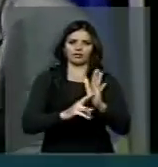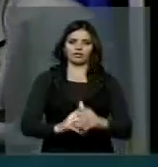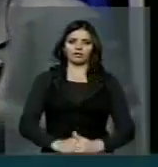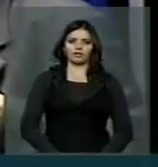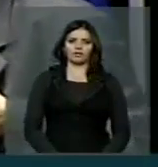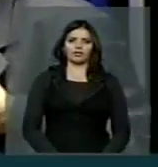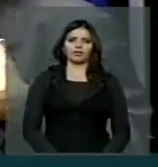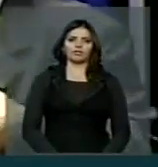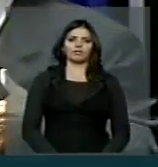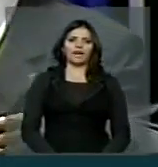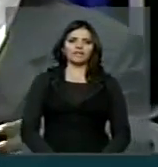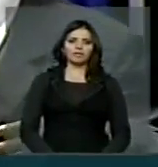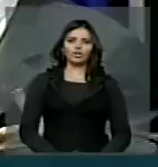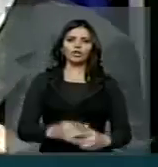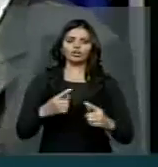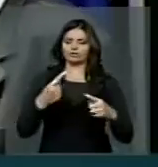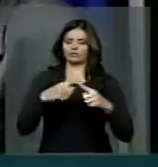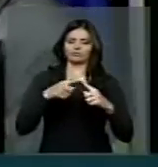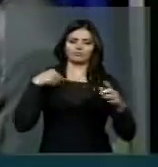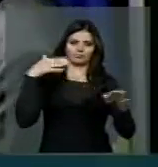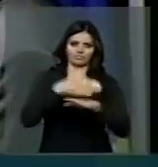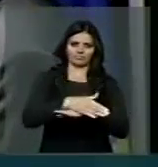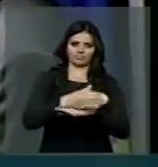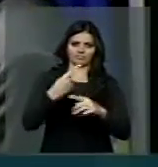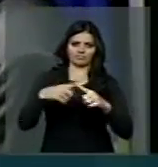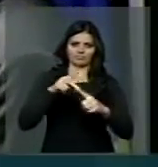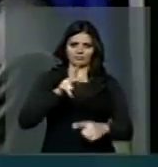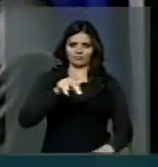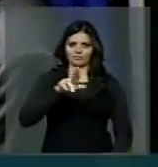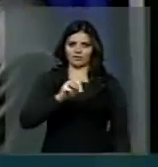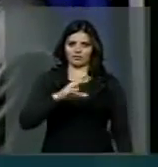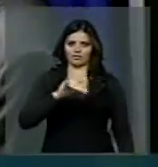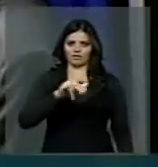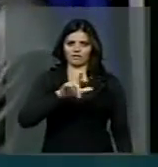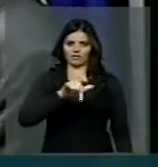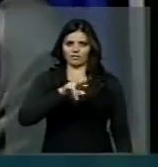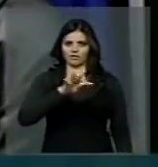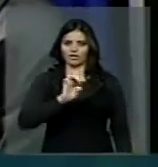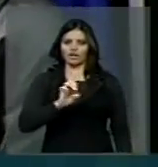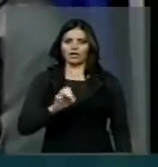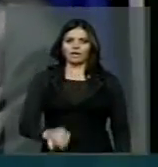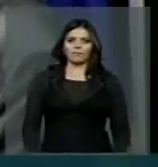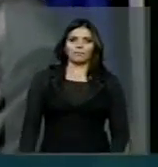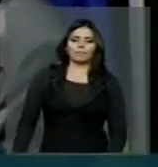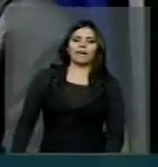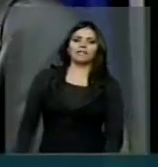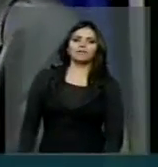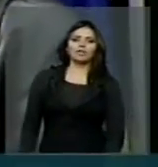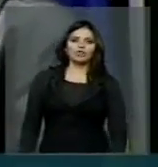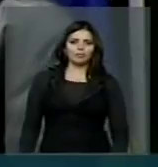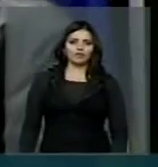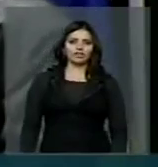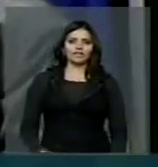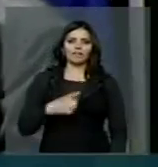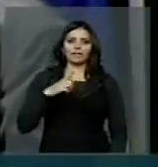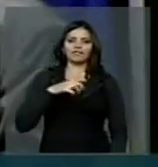que fazia parte da minha vida. Paulo Cavalcante, Byron Saião,